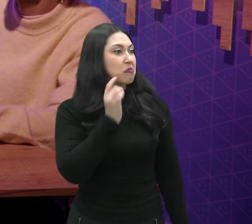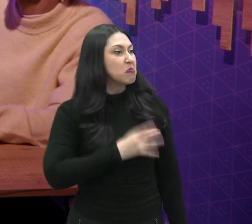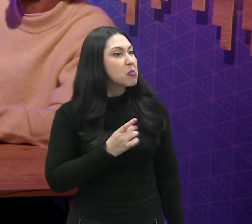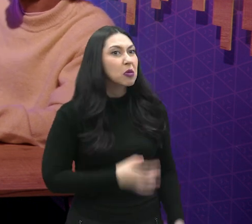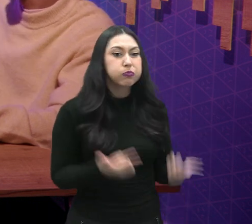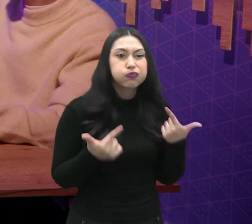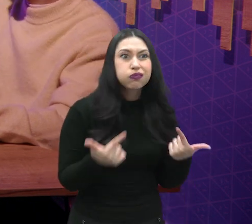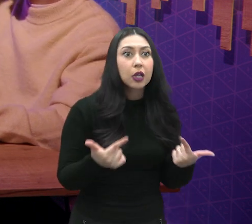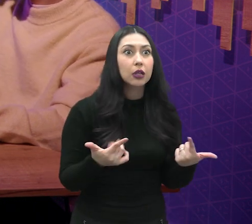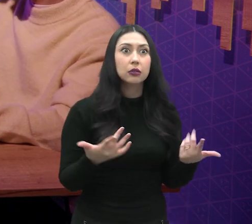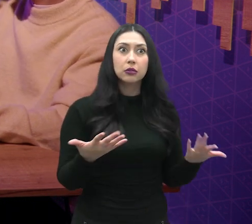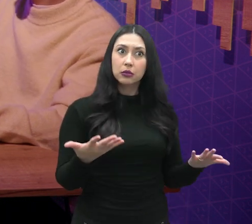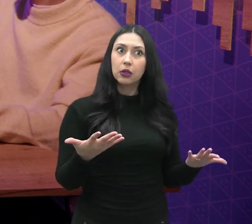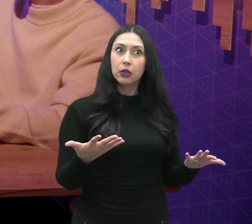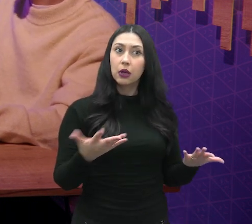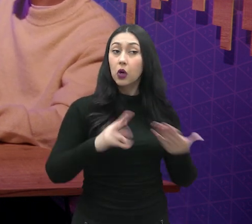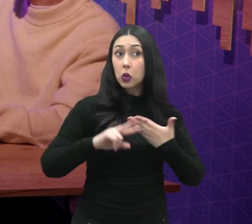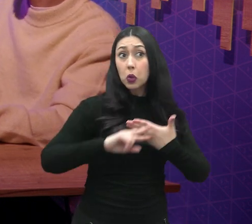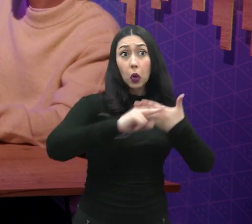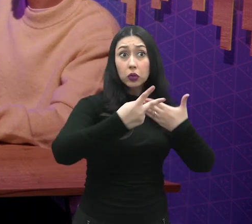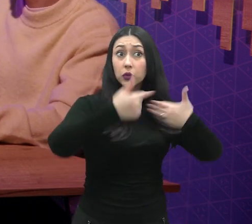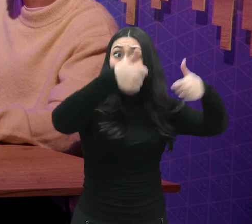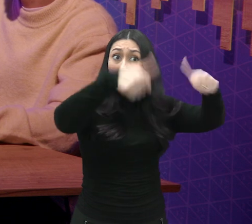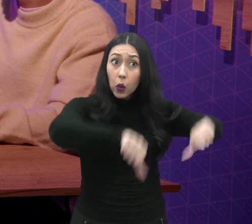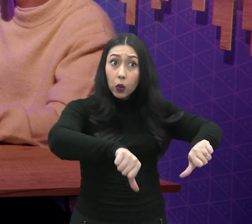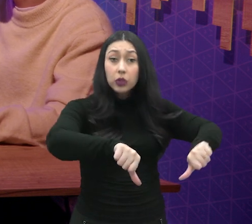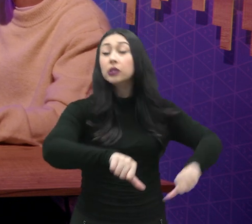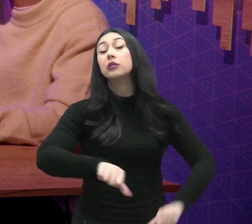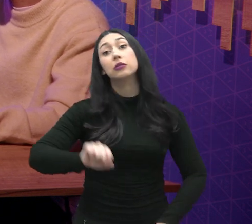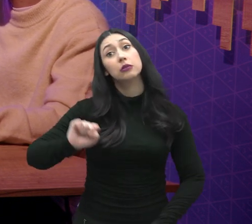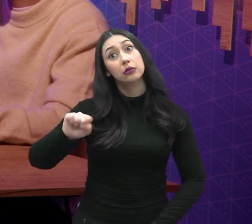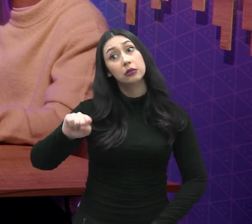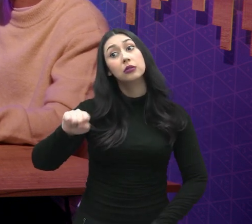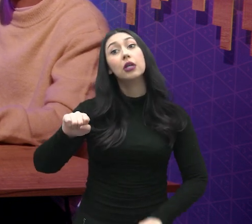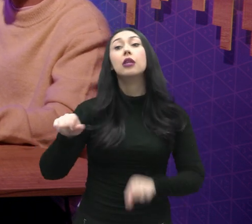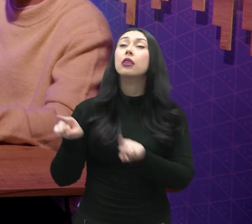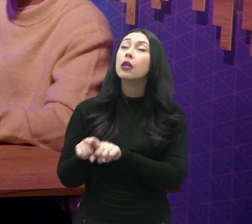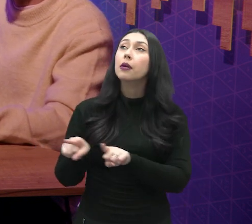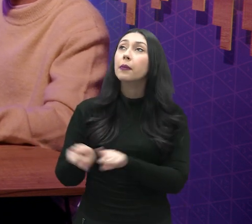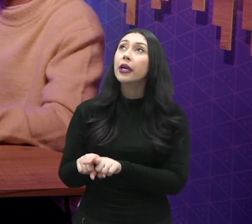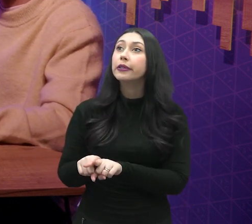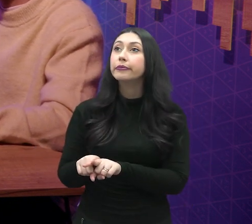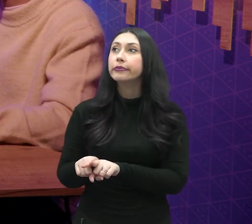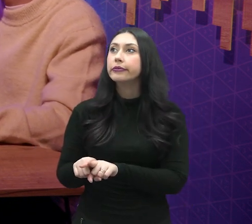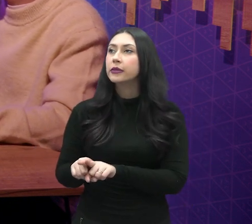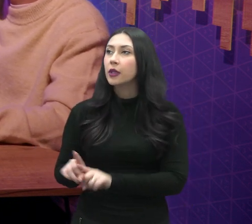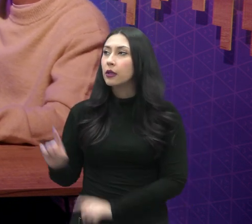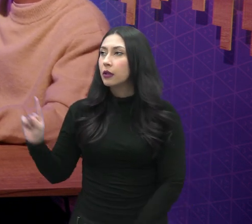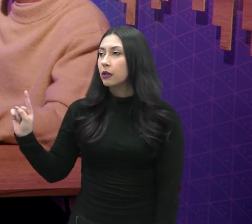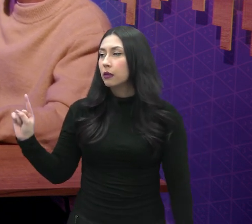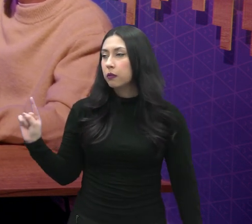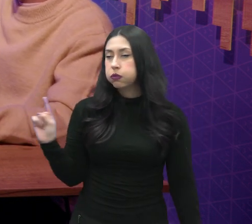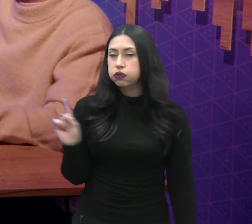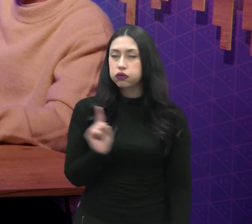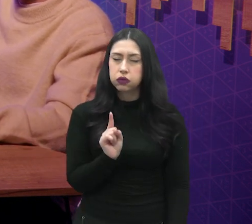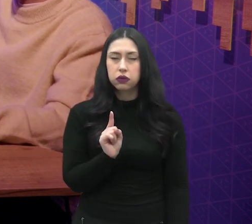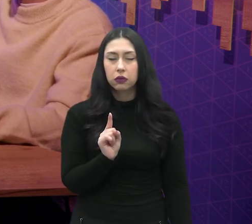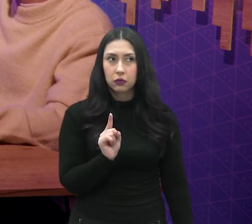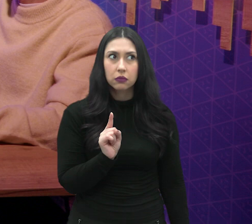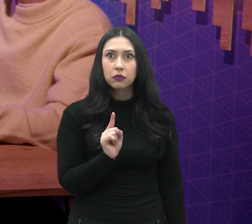impaciência. Fala se não vai gerar situações ruins, não é? Exato, né? E aí, tipo, você chega ruim, já